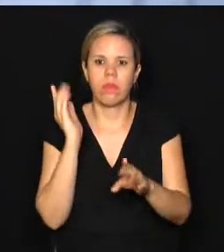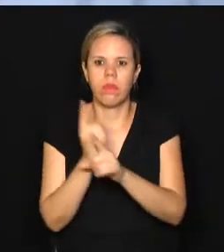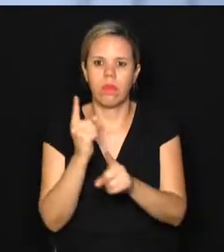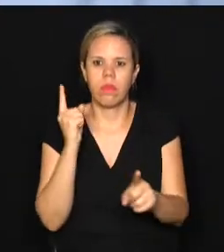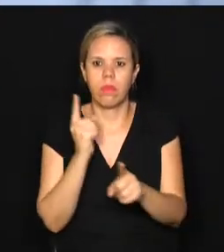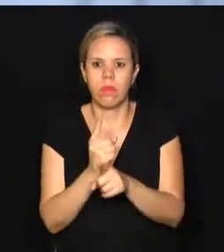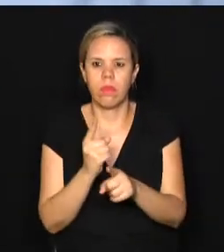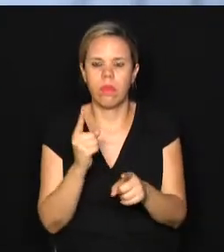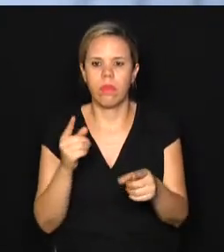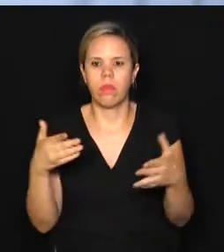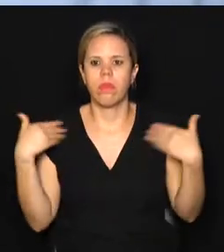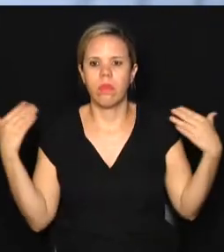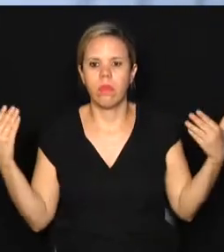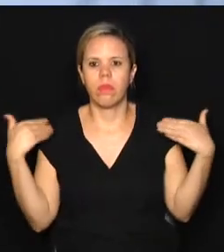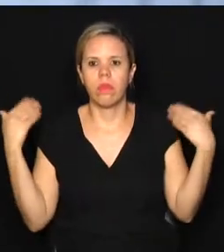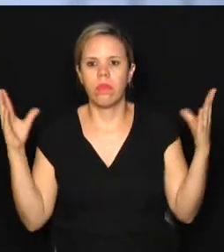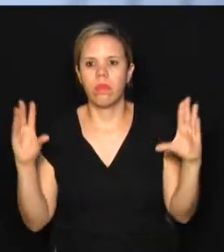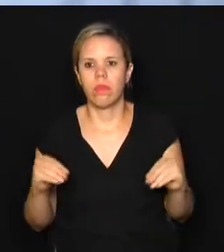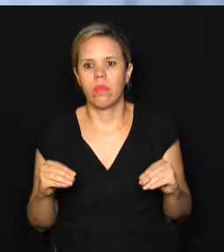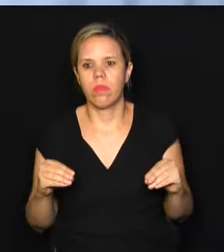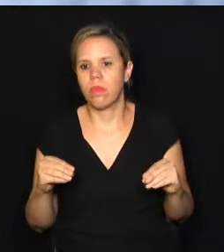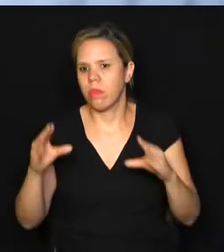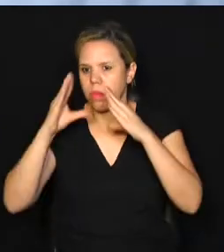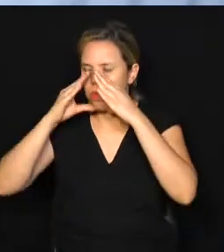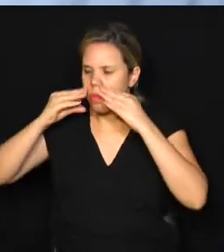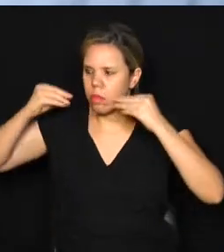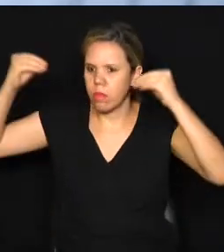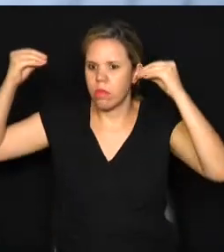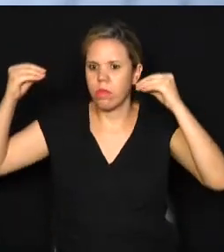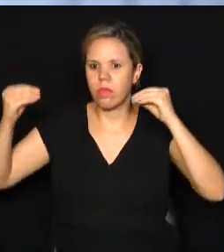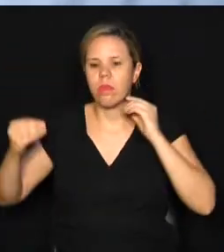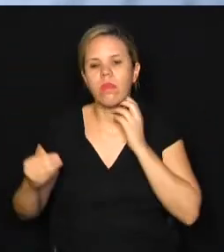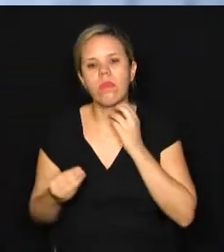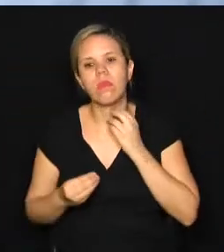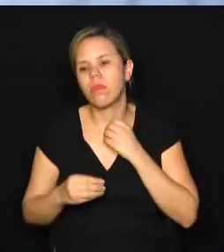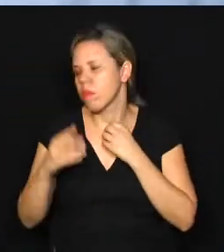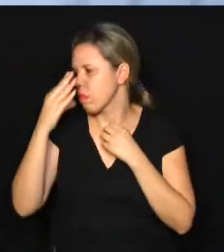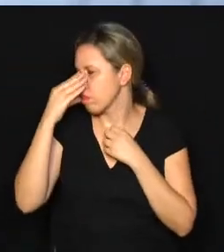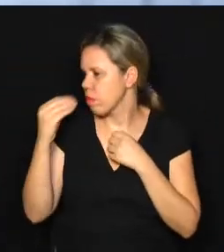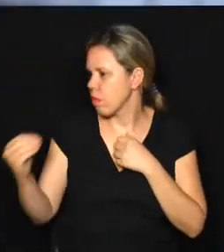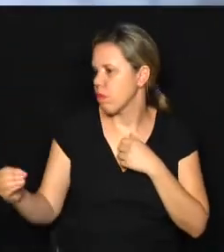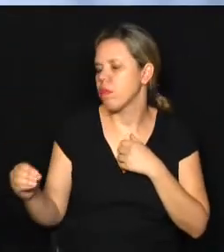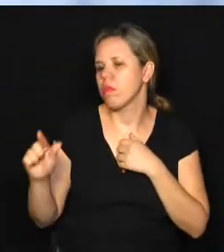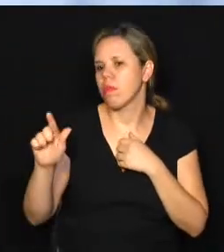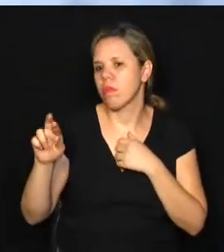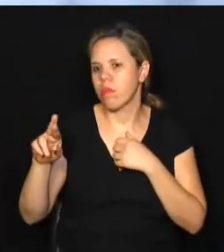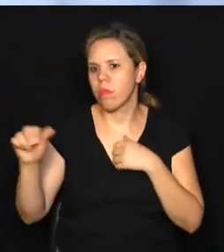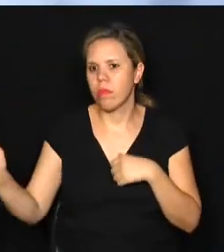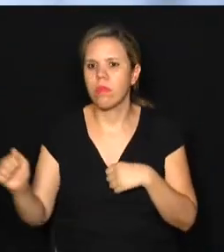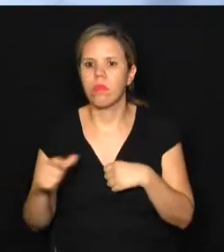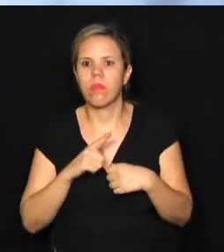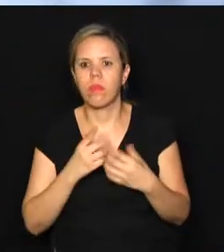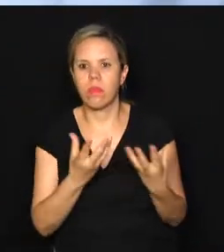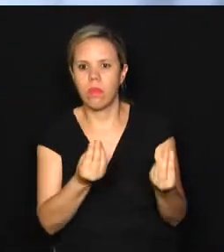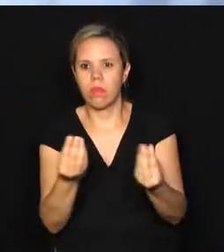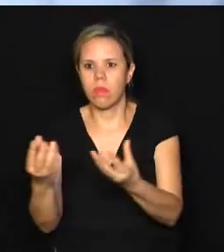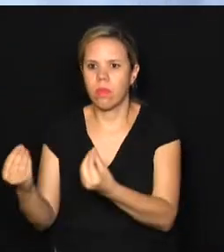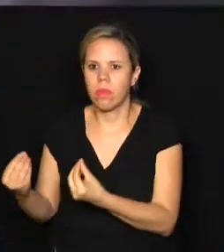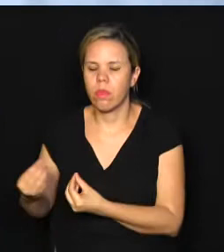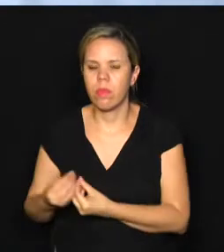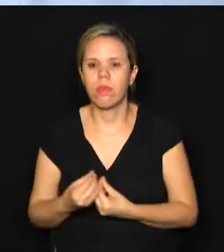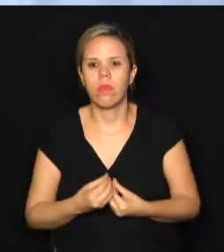passeando à noite raposas, lobo-guará, enquanto a gente está falando aqui, tem um bando de